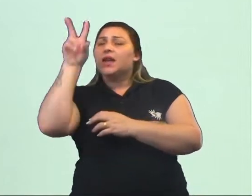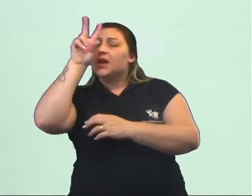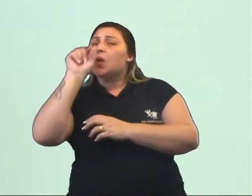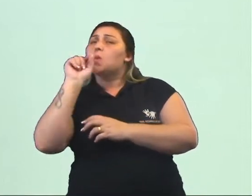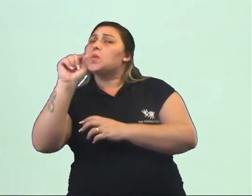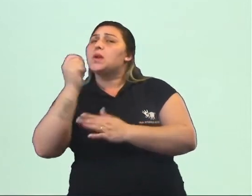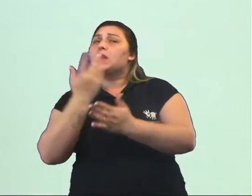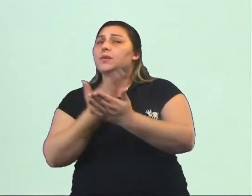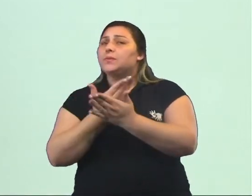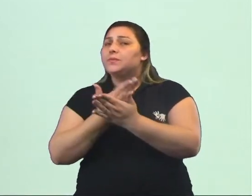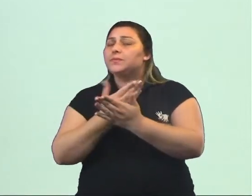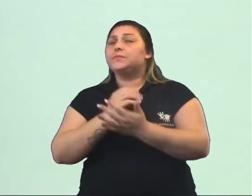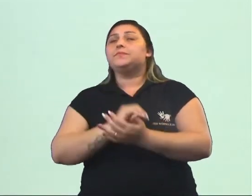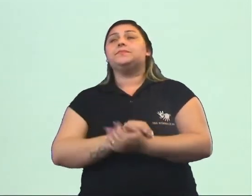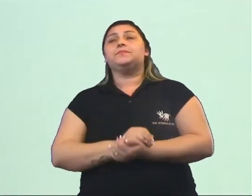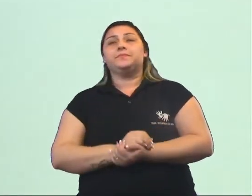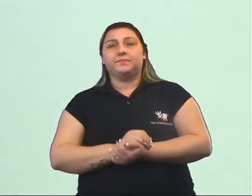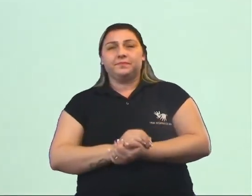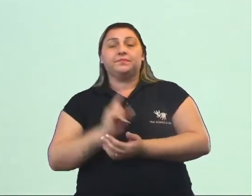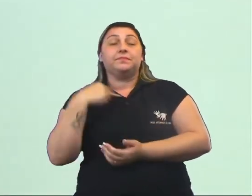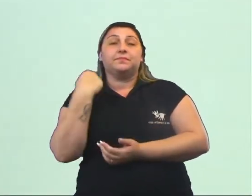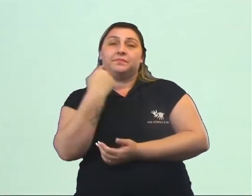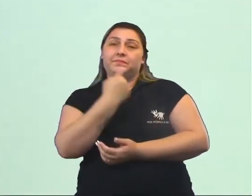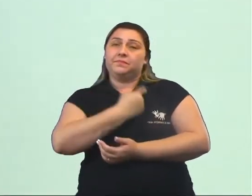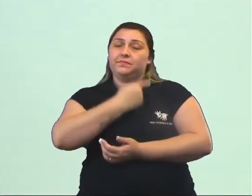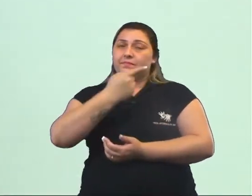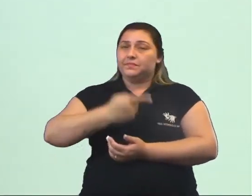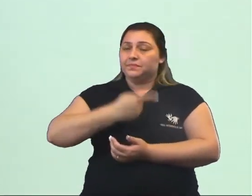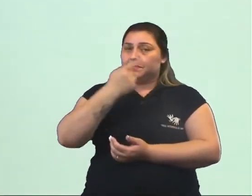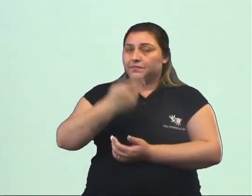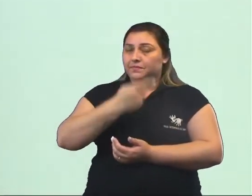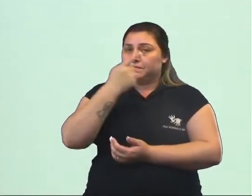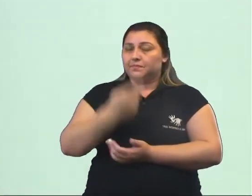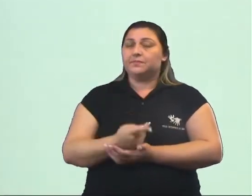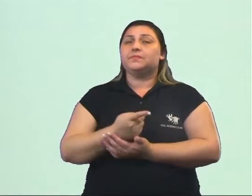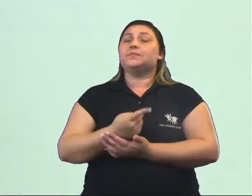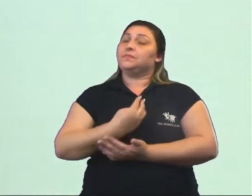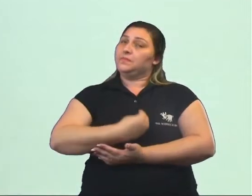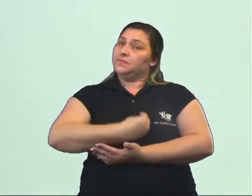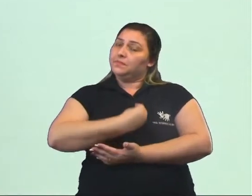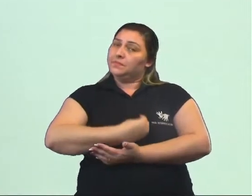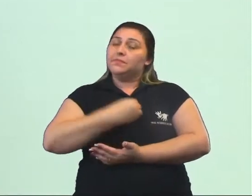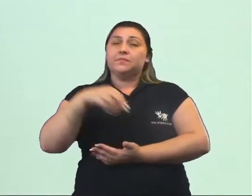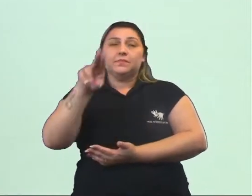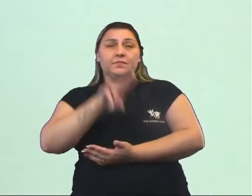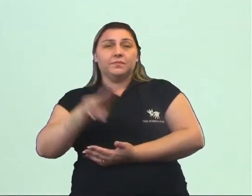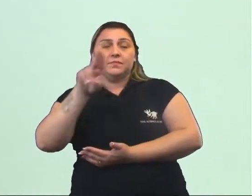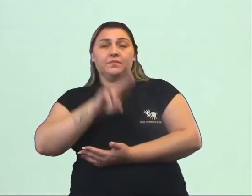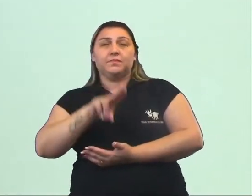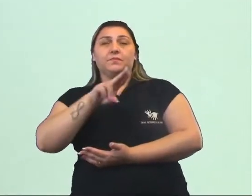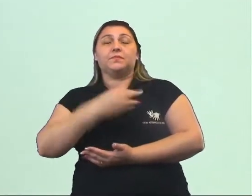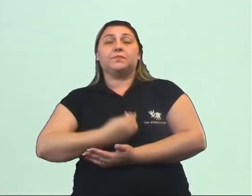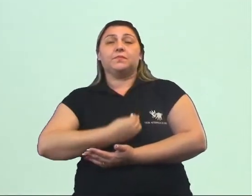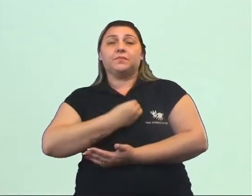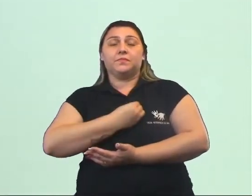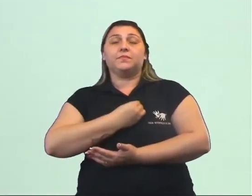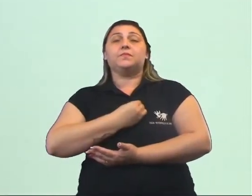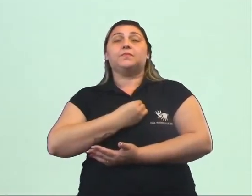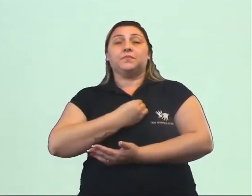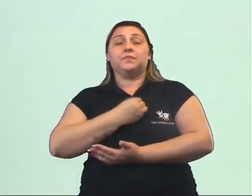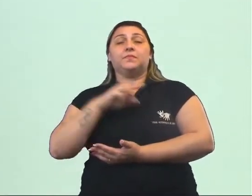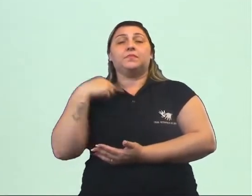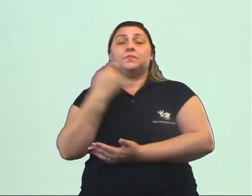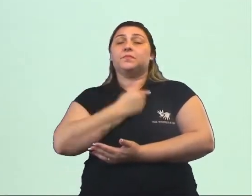o que estudamos? E isso, nós estávamos falando sobre a presença, o uso de seres vivos na nossa